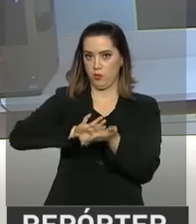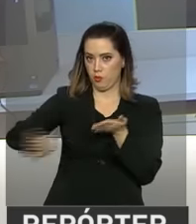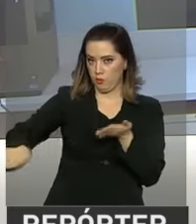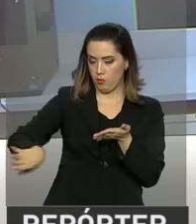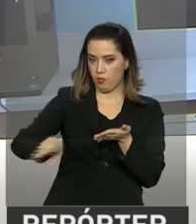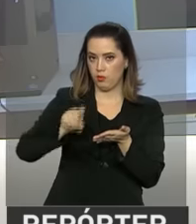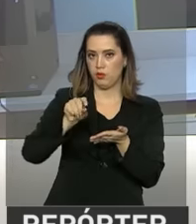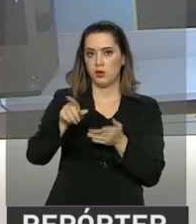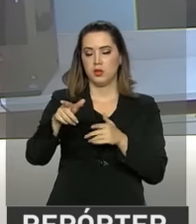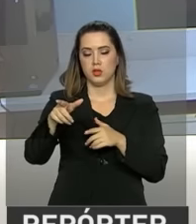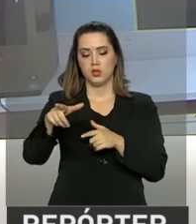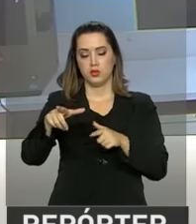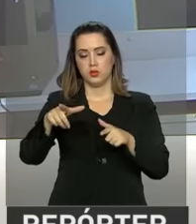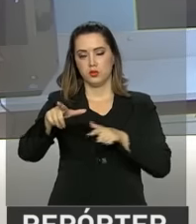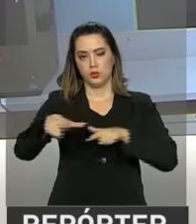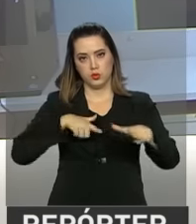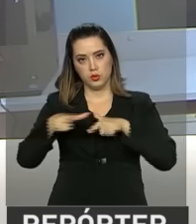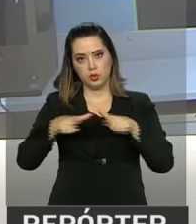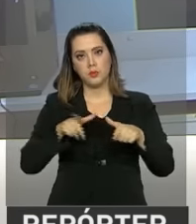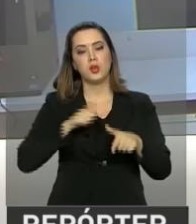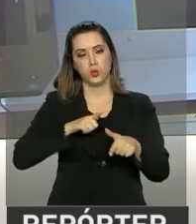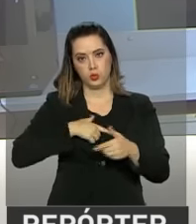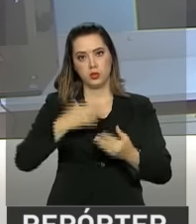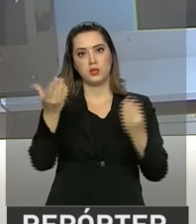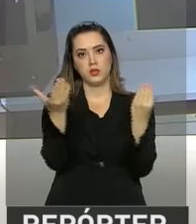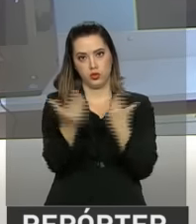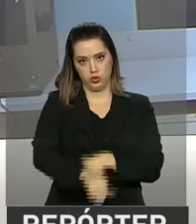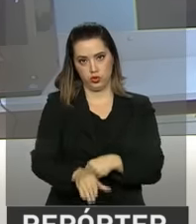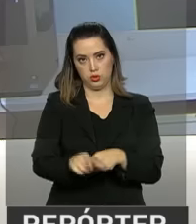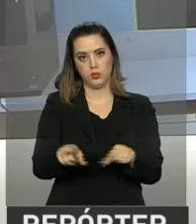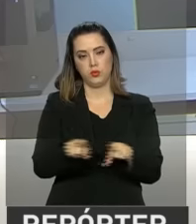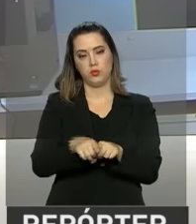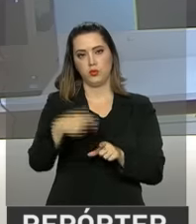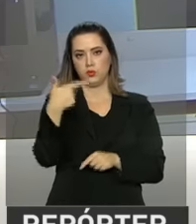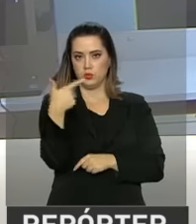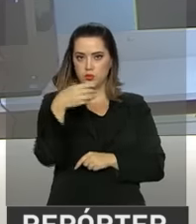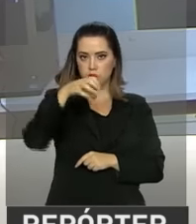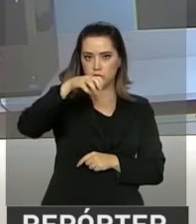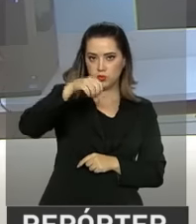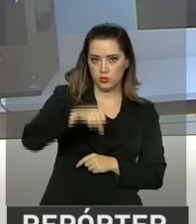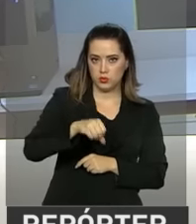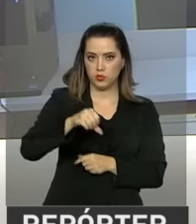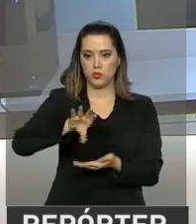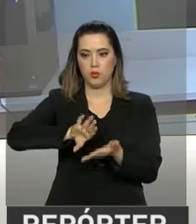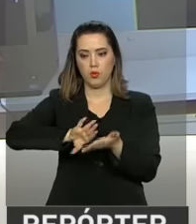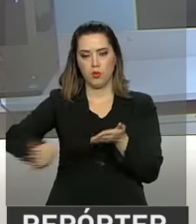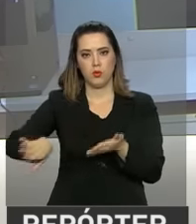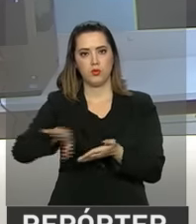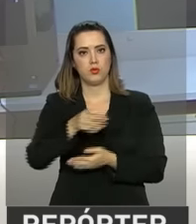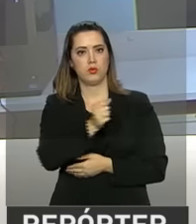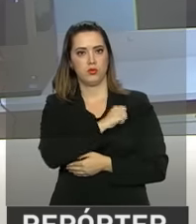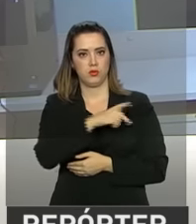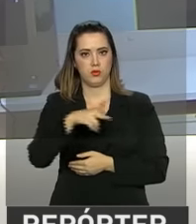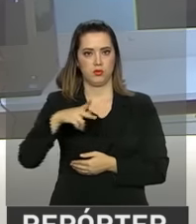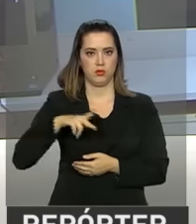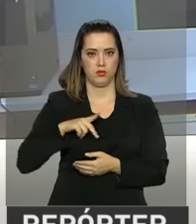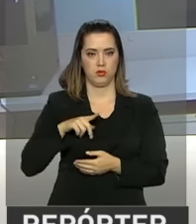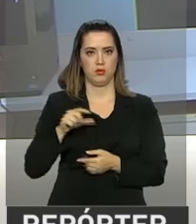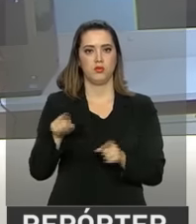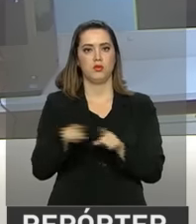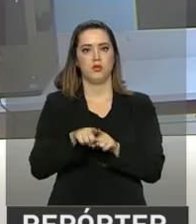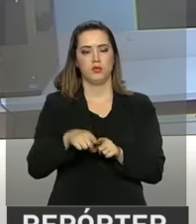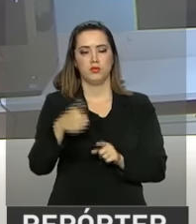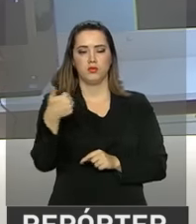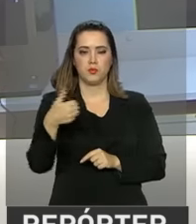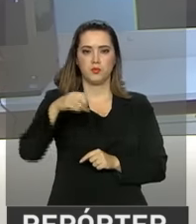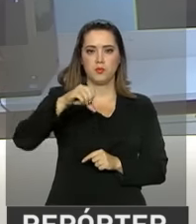de servidores efetivos, 29 cassações de aposentadorias e 19 destituições de ocupantes de cargos